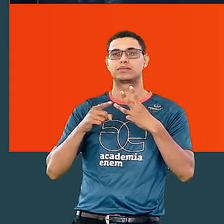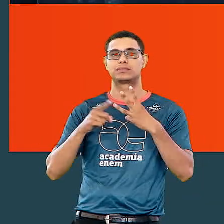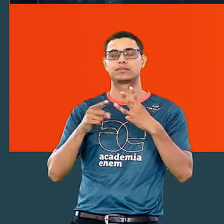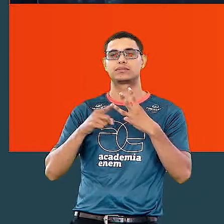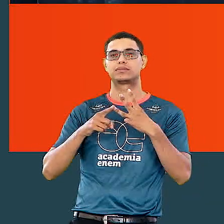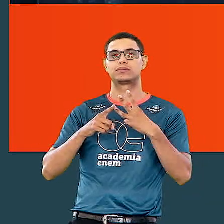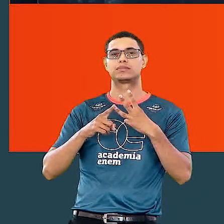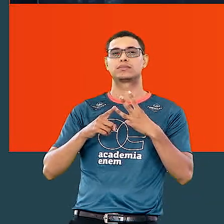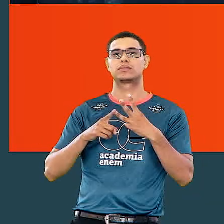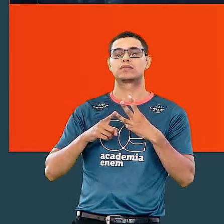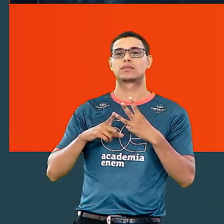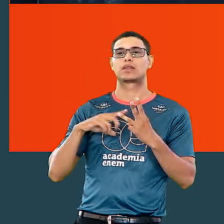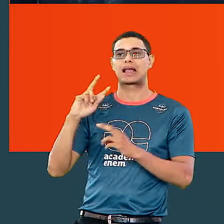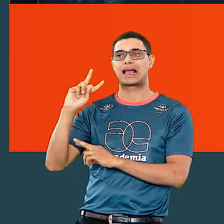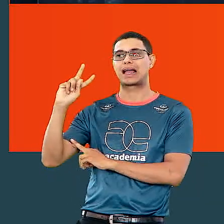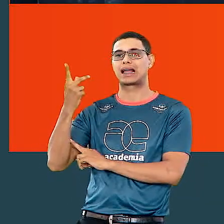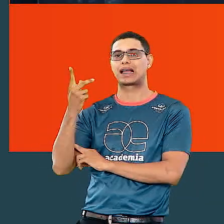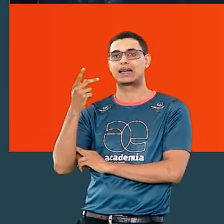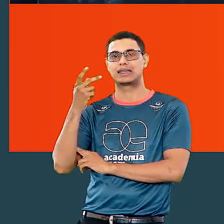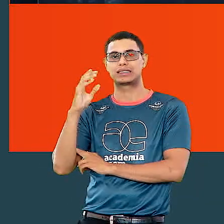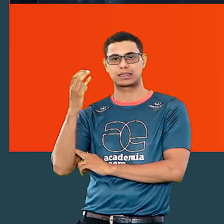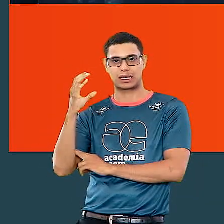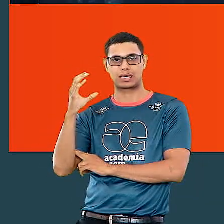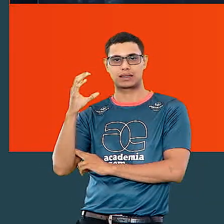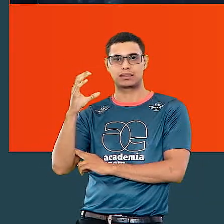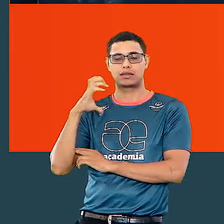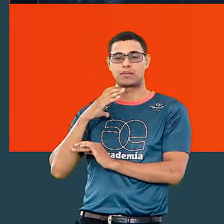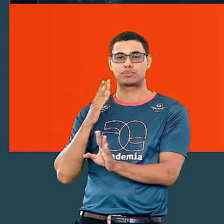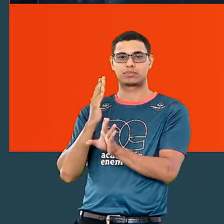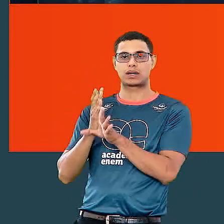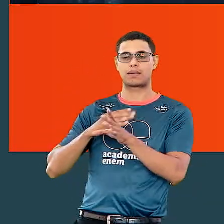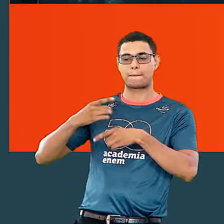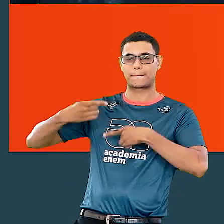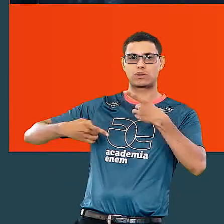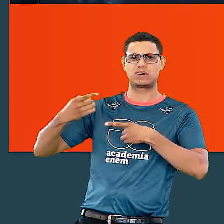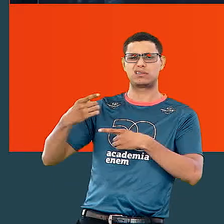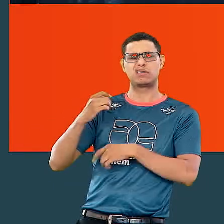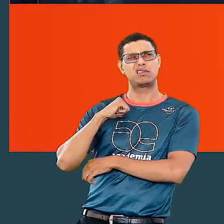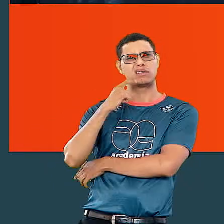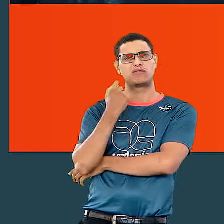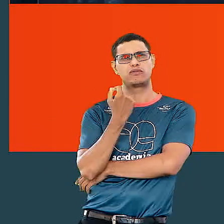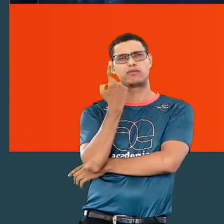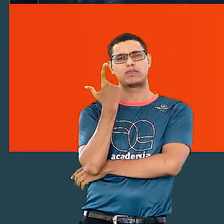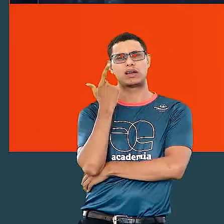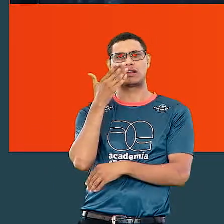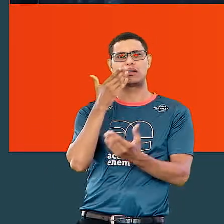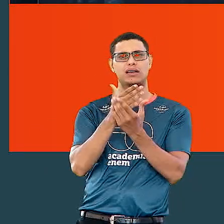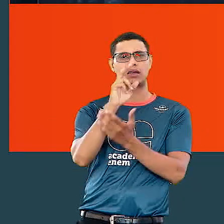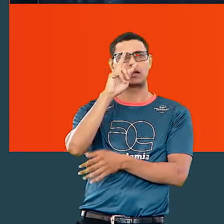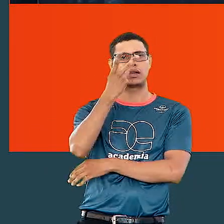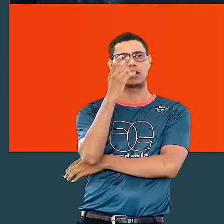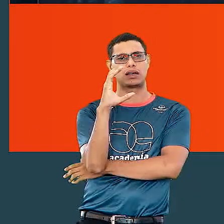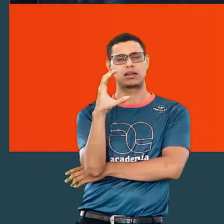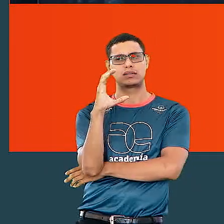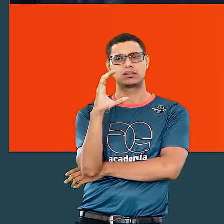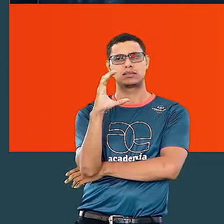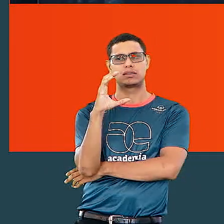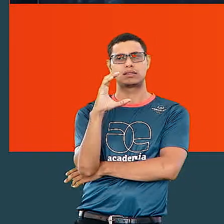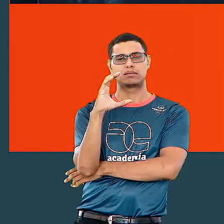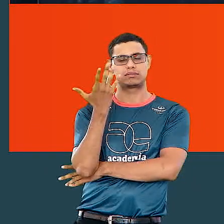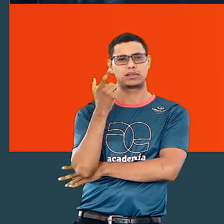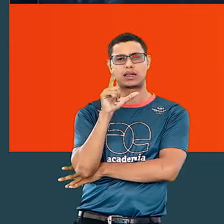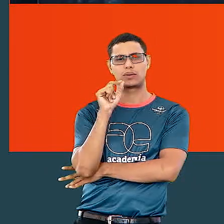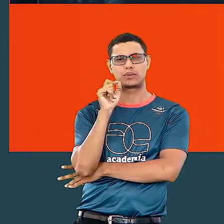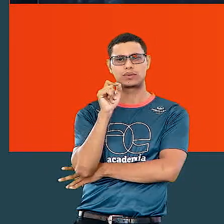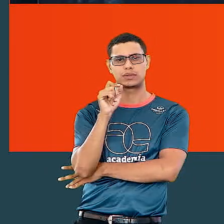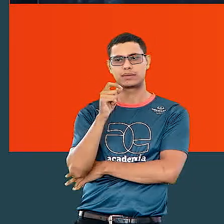Fim do habeas corpus para crimes políticos. Isaac, o que diabo é habeas corpus? Se você está perguntando isso, é porque você tem